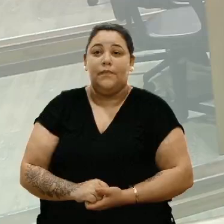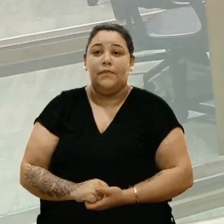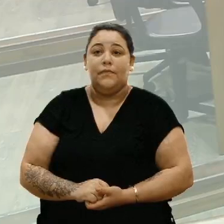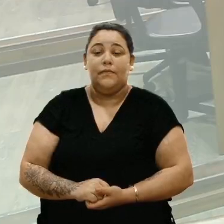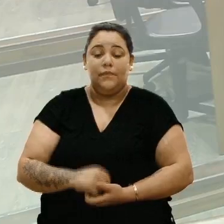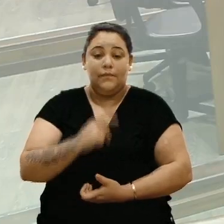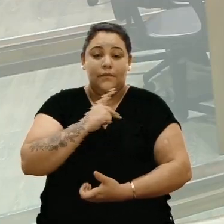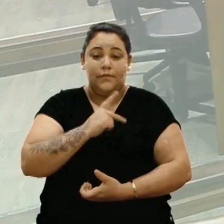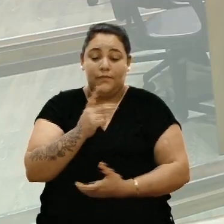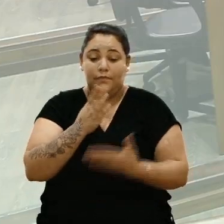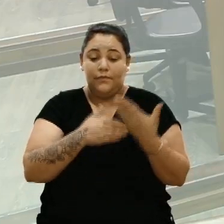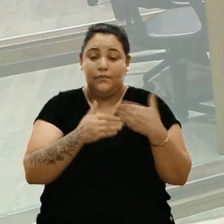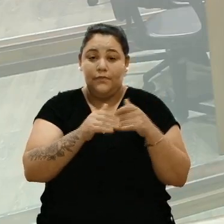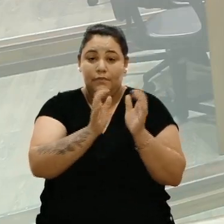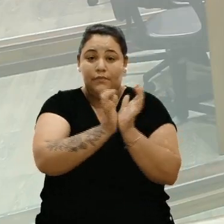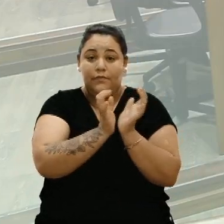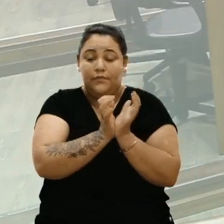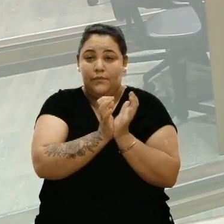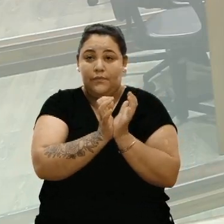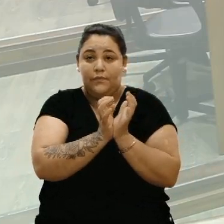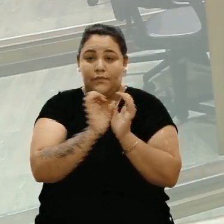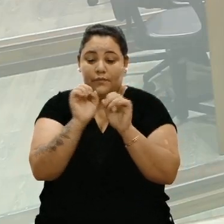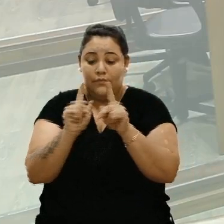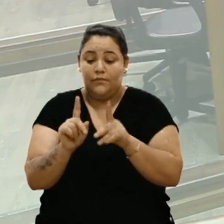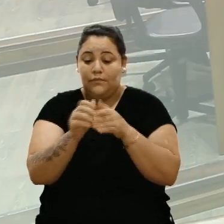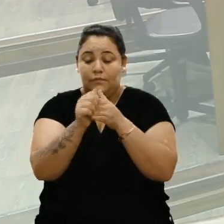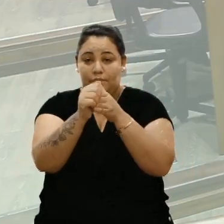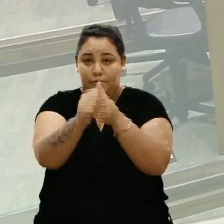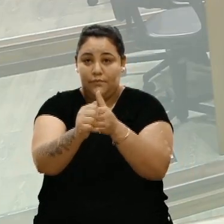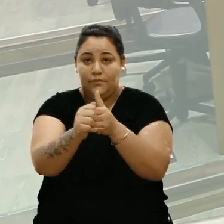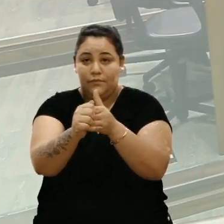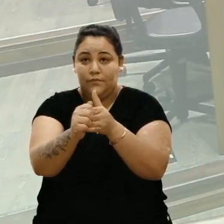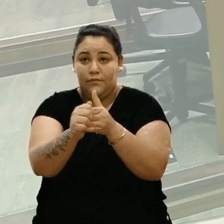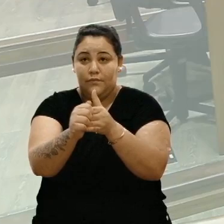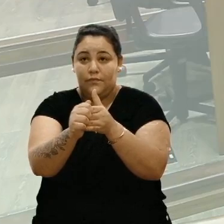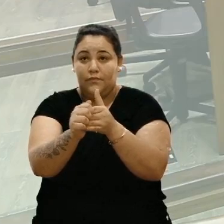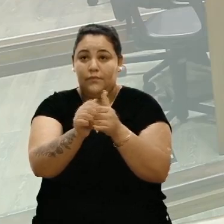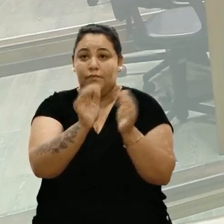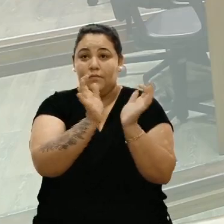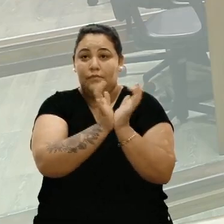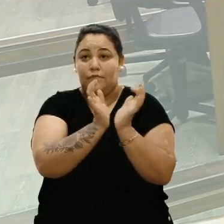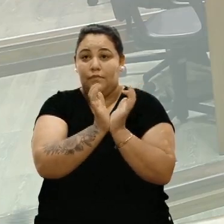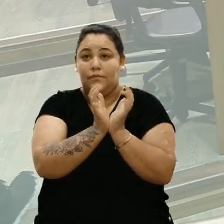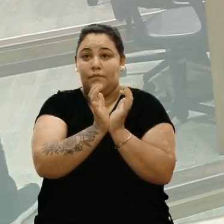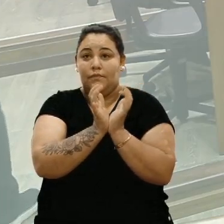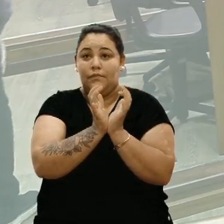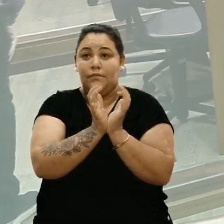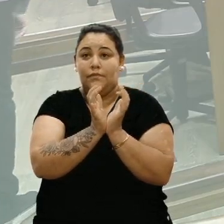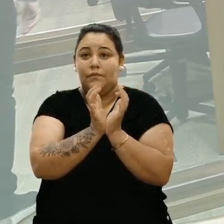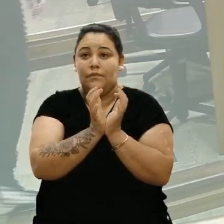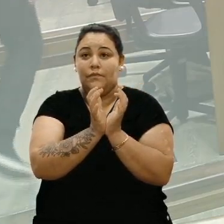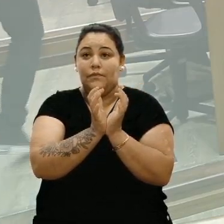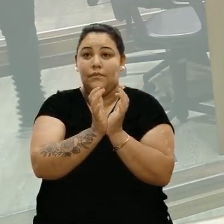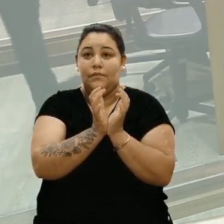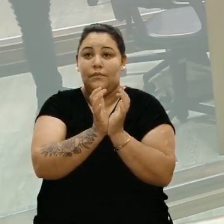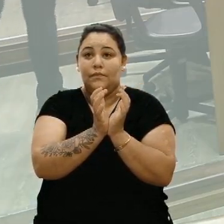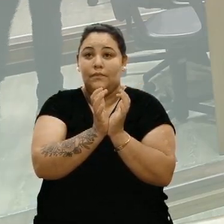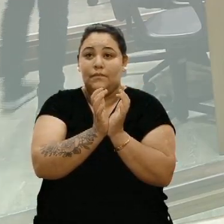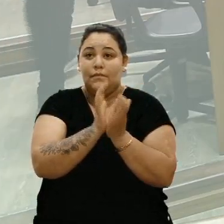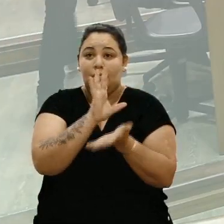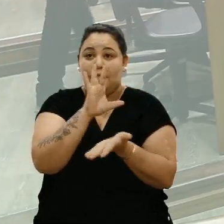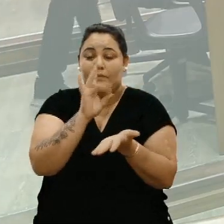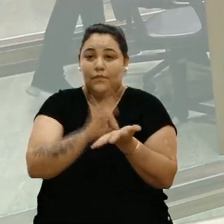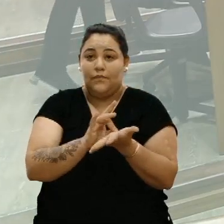presidente, nobres pares e a quem nos assiste através das redes sociais e também do canal oficial da TV